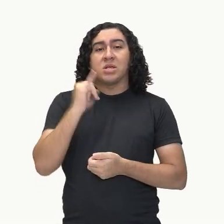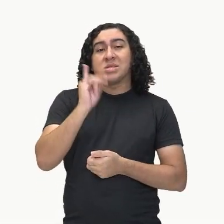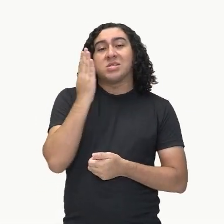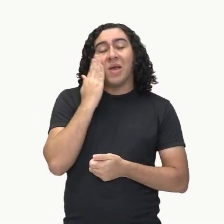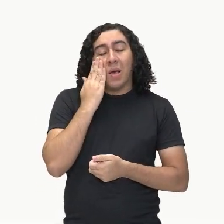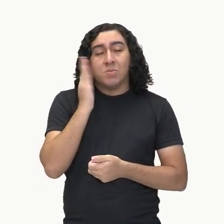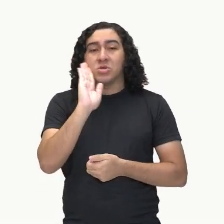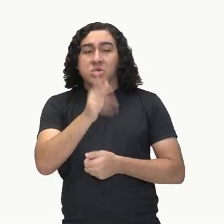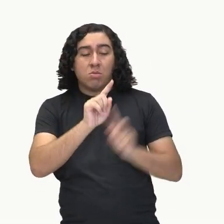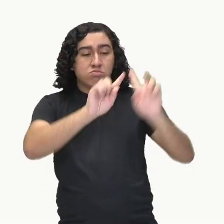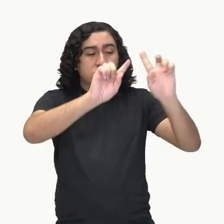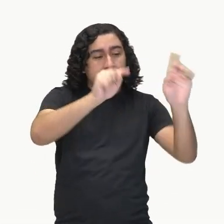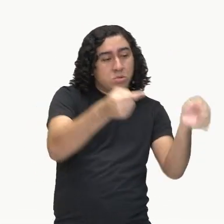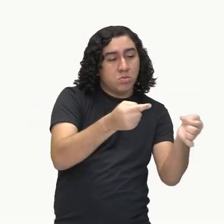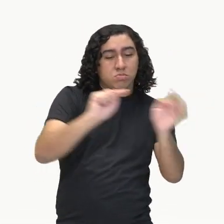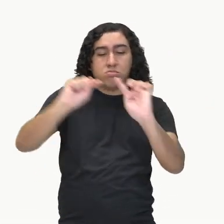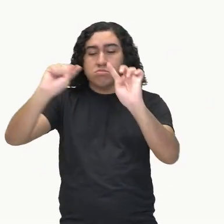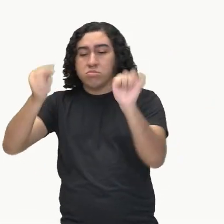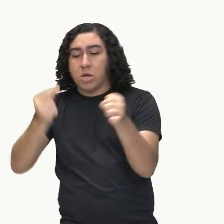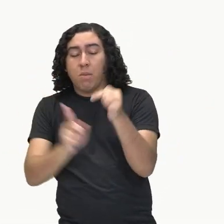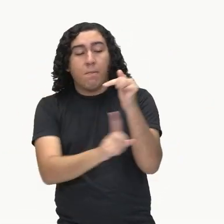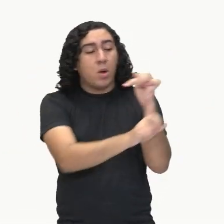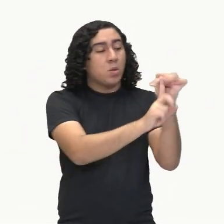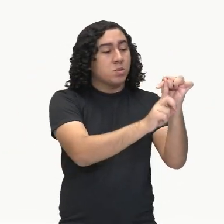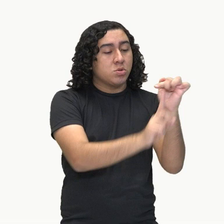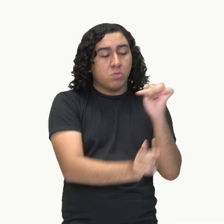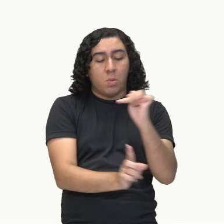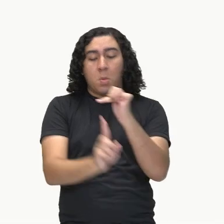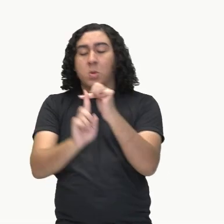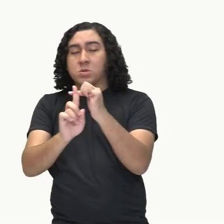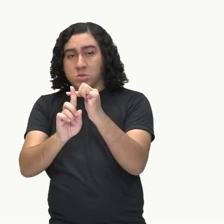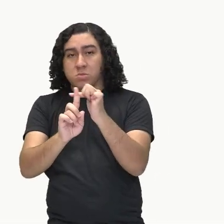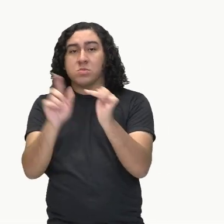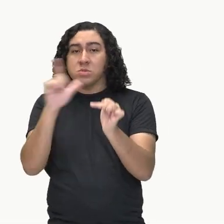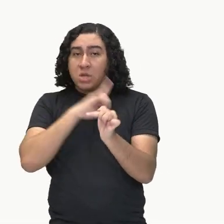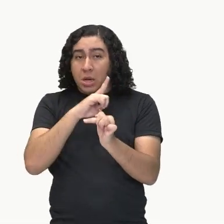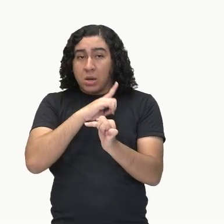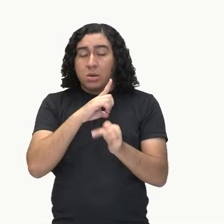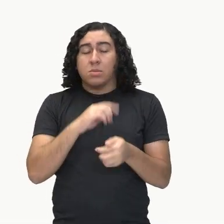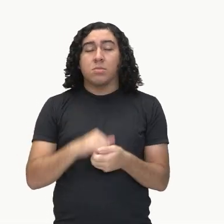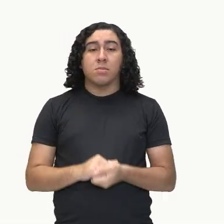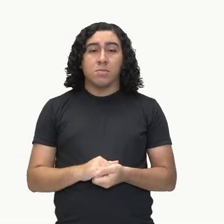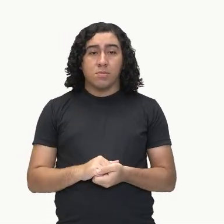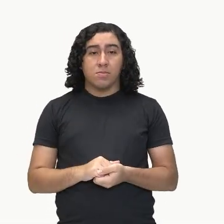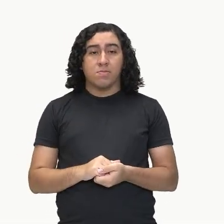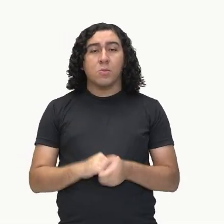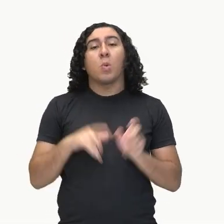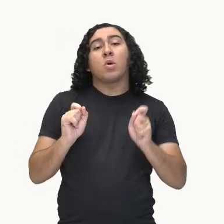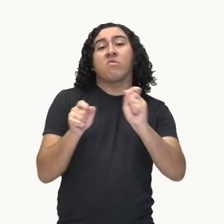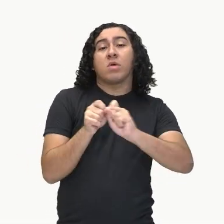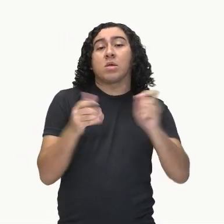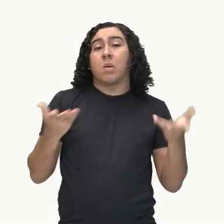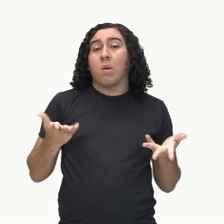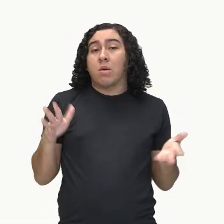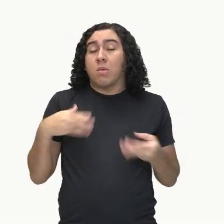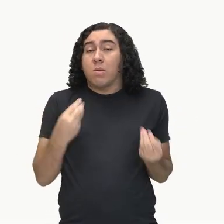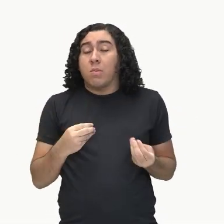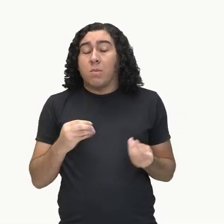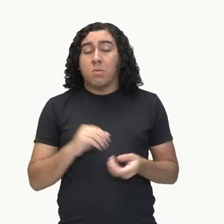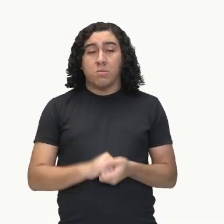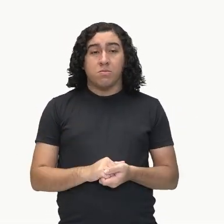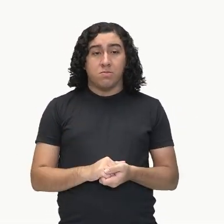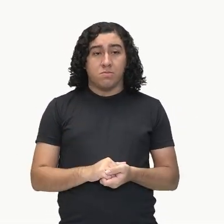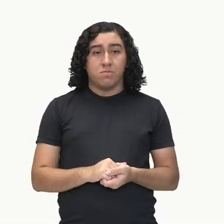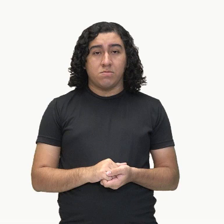conseguir visualizar que é o sinal positivo à frente dos dois parênteses, o que é que eu vou fazer agora? Eu vou retirá-los